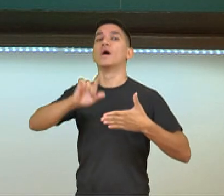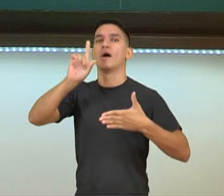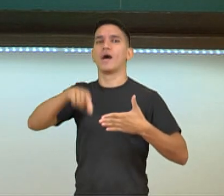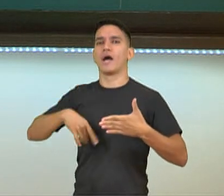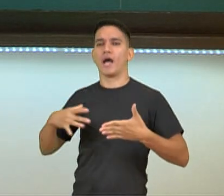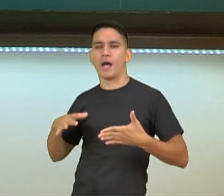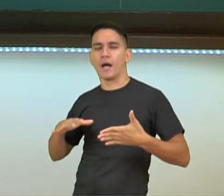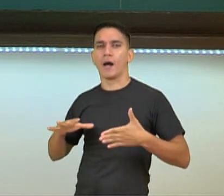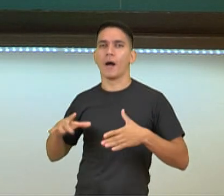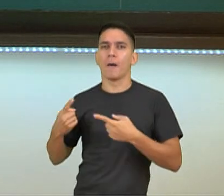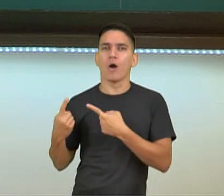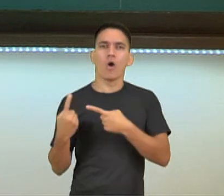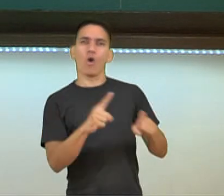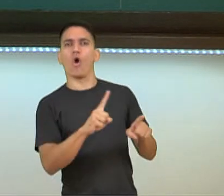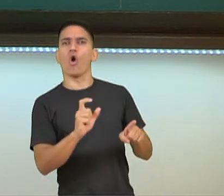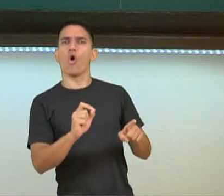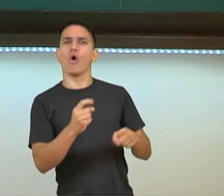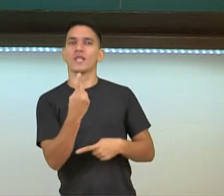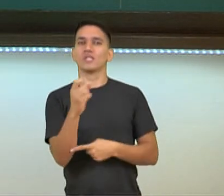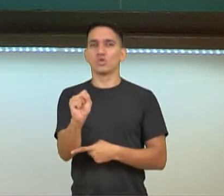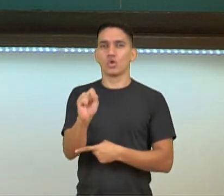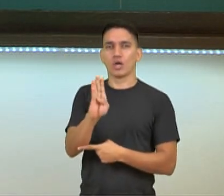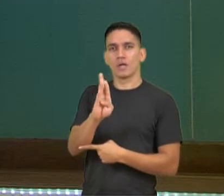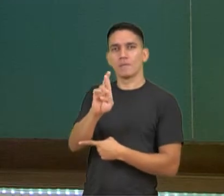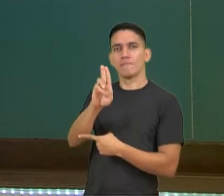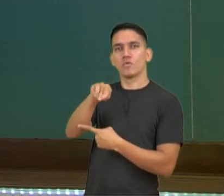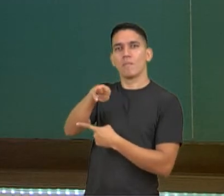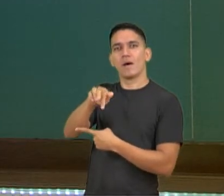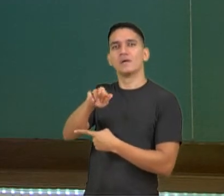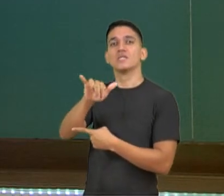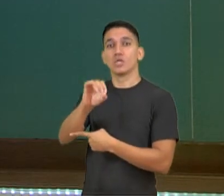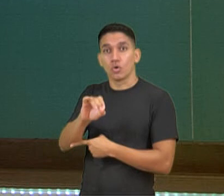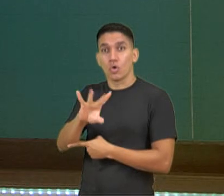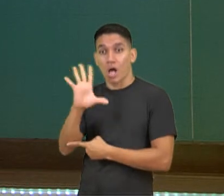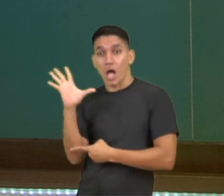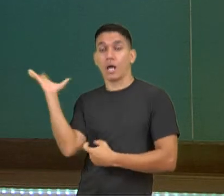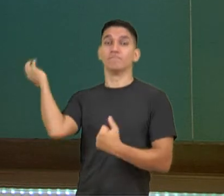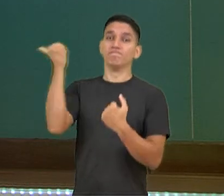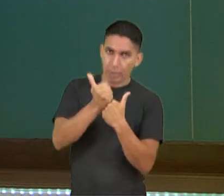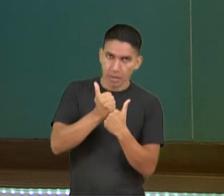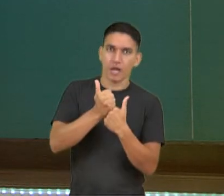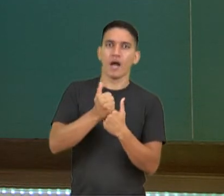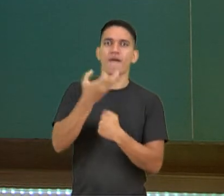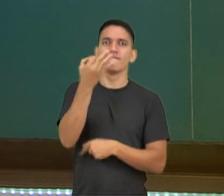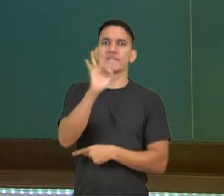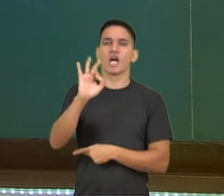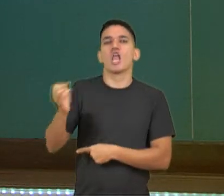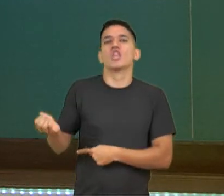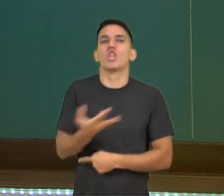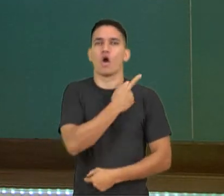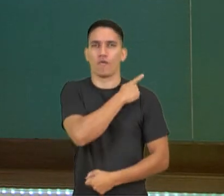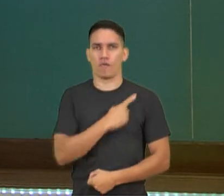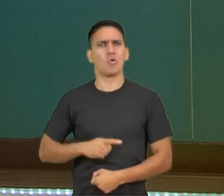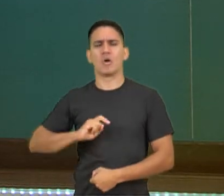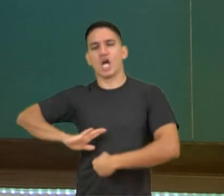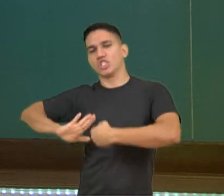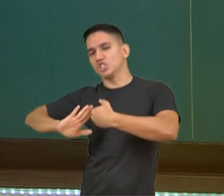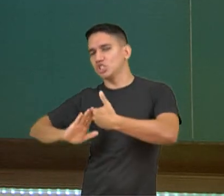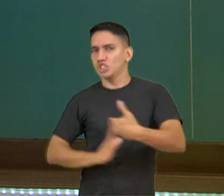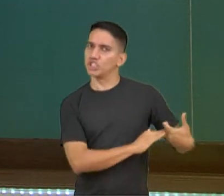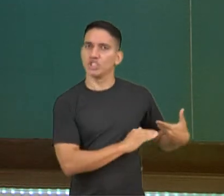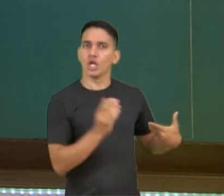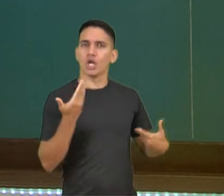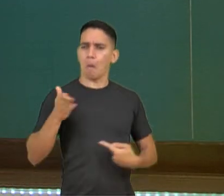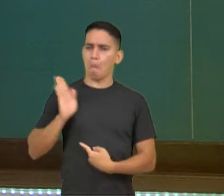18 Brumário e vai instalar dentro da França um novo governo. Ele vai retirar a